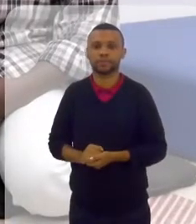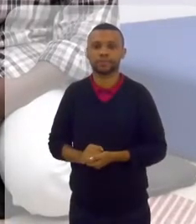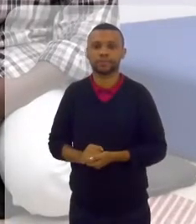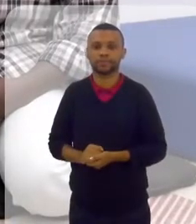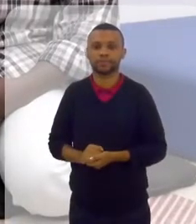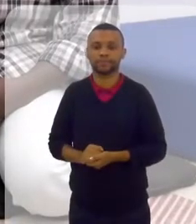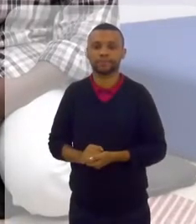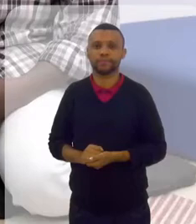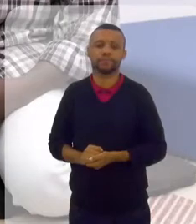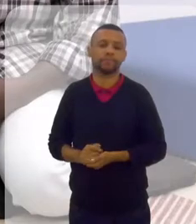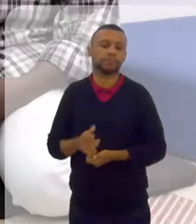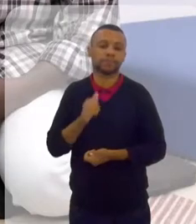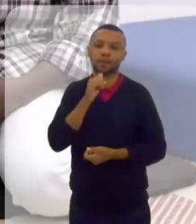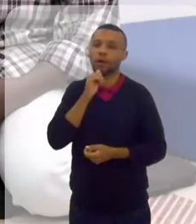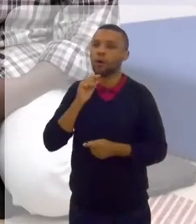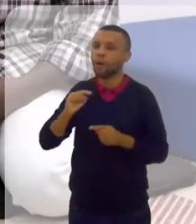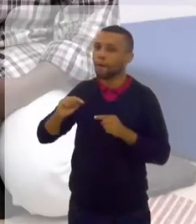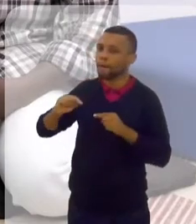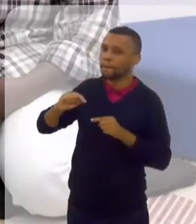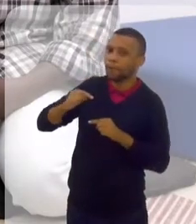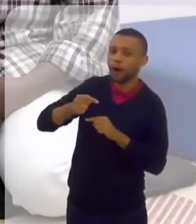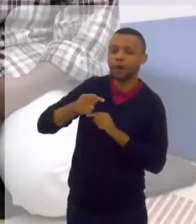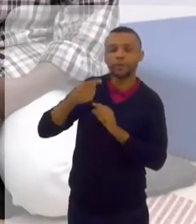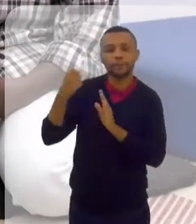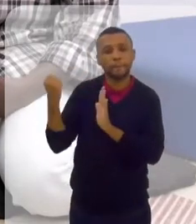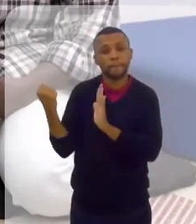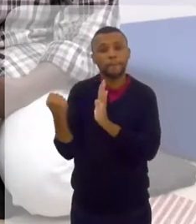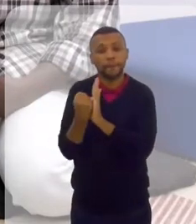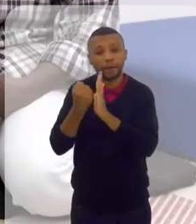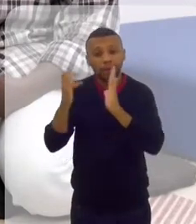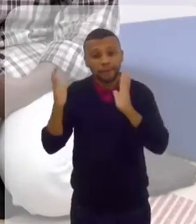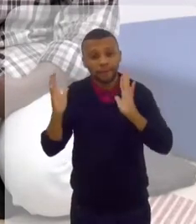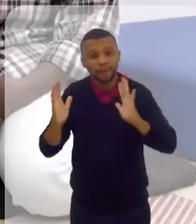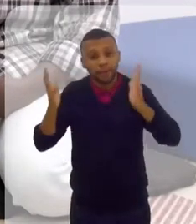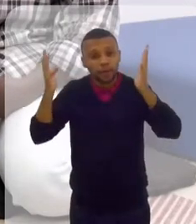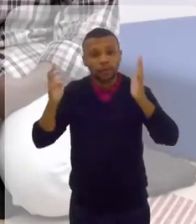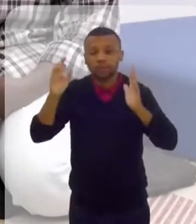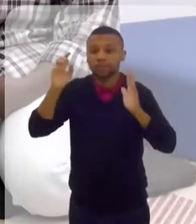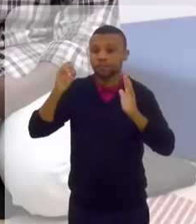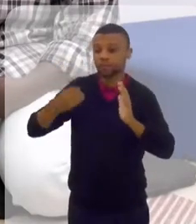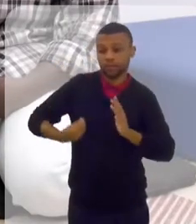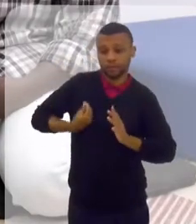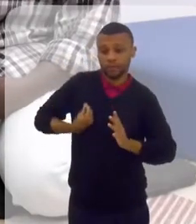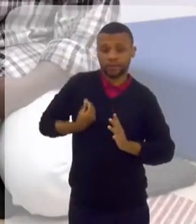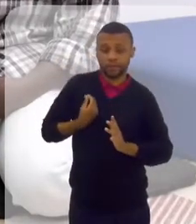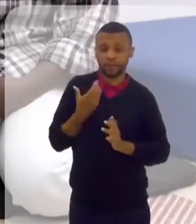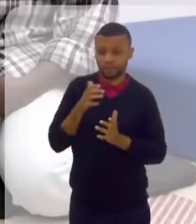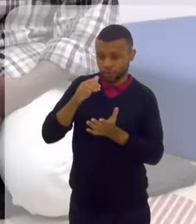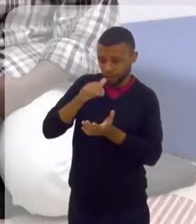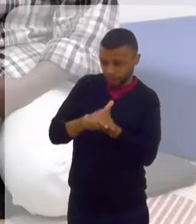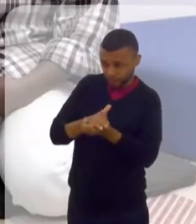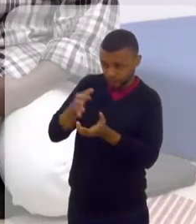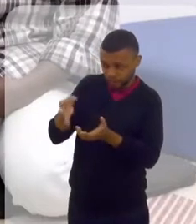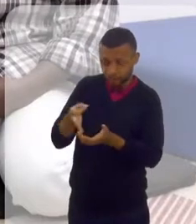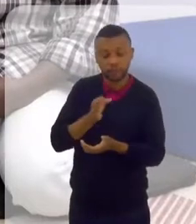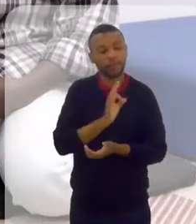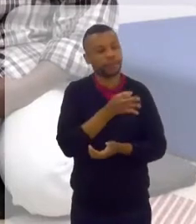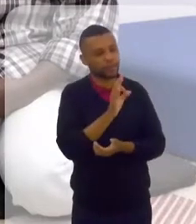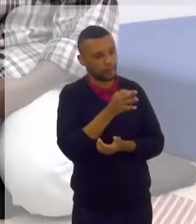que o próximo grande evento na vida dele seria o casamento? Sim, o casamento, sim.